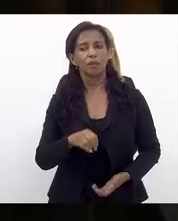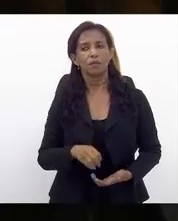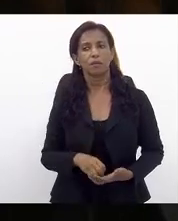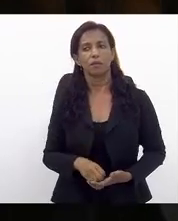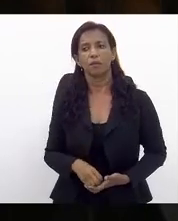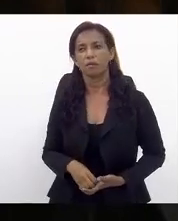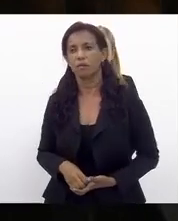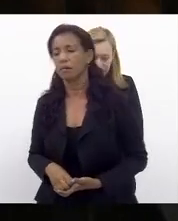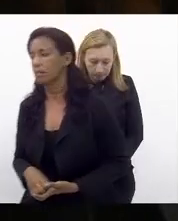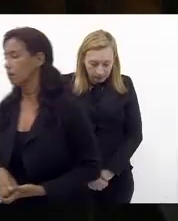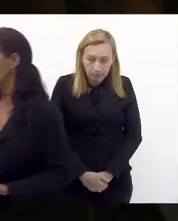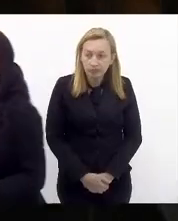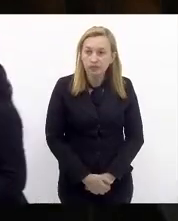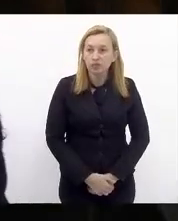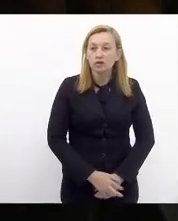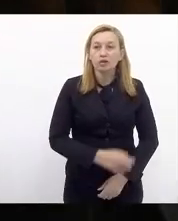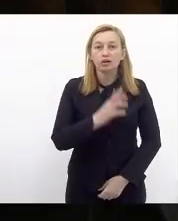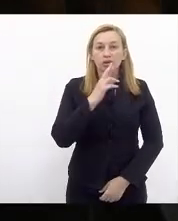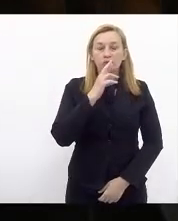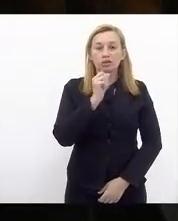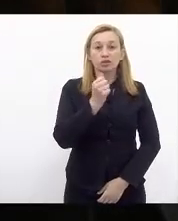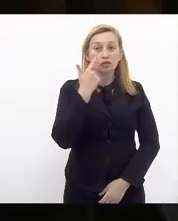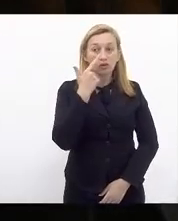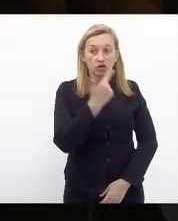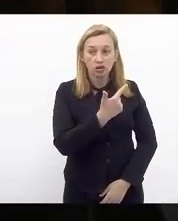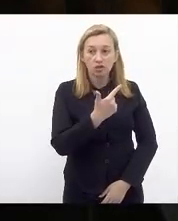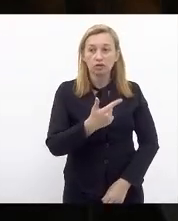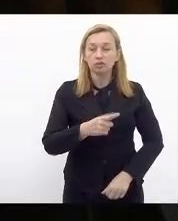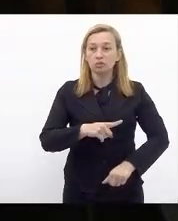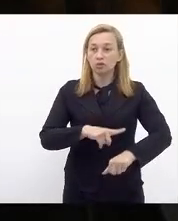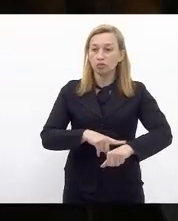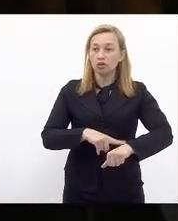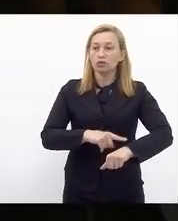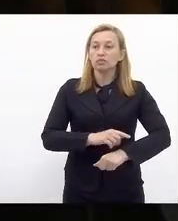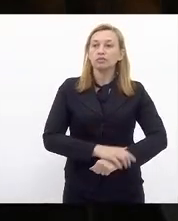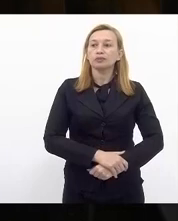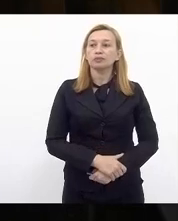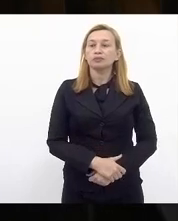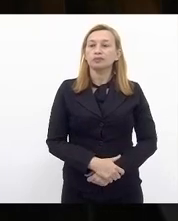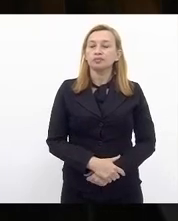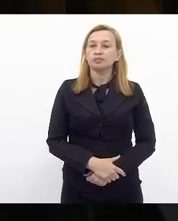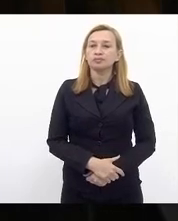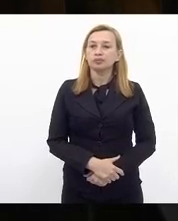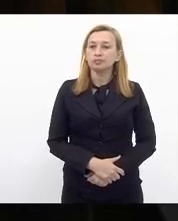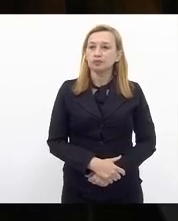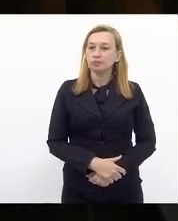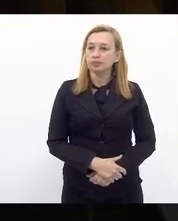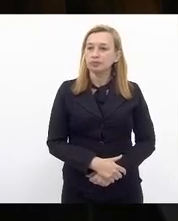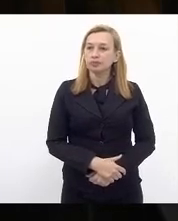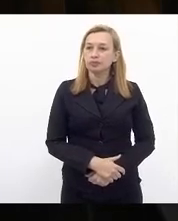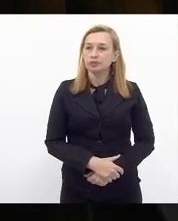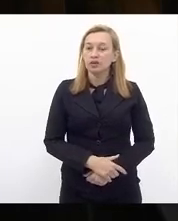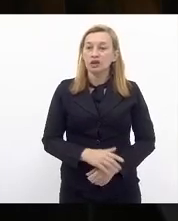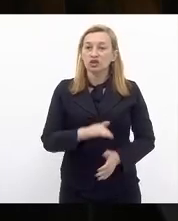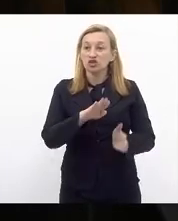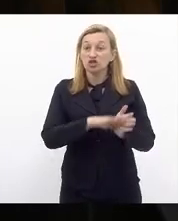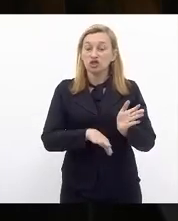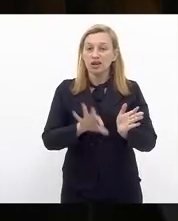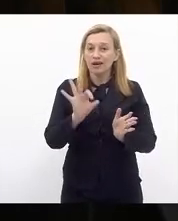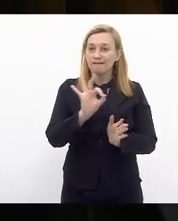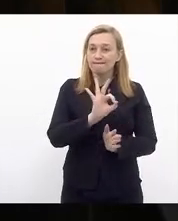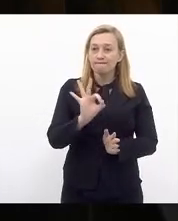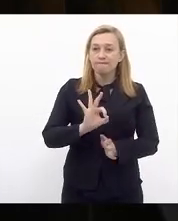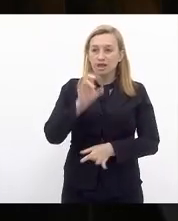de Amorim que eu vejo aqui e até o momento aquela premissa Nossa de não tirar nenhum